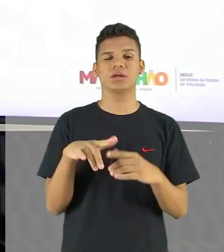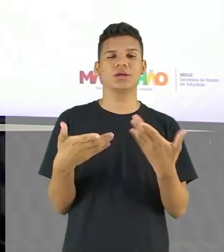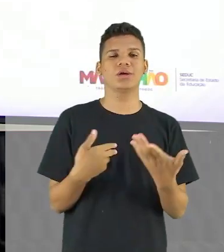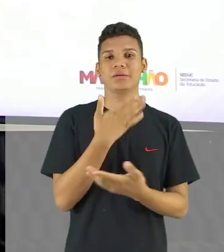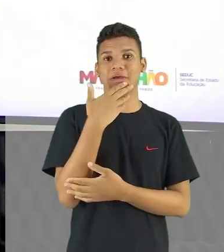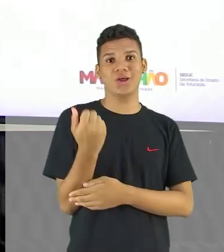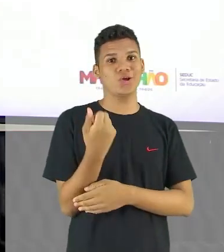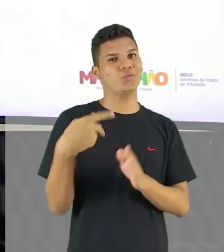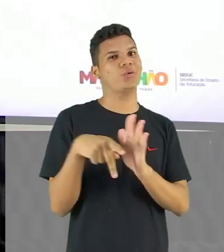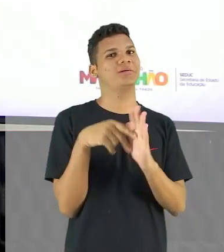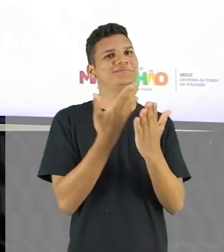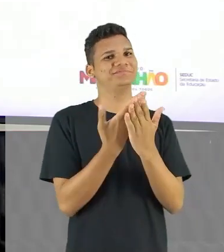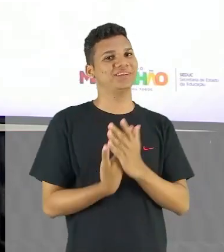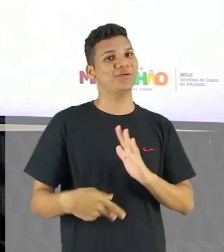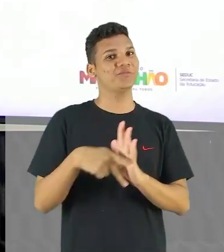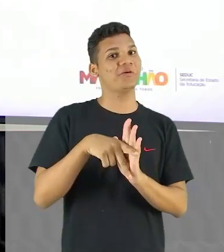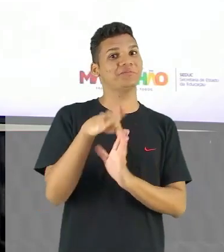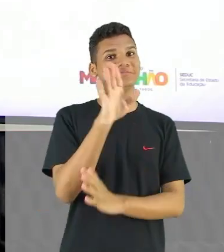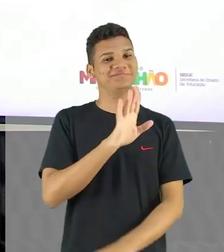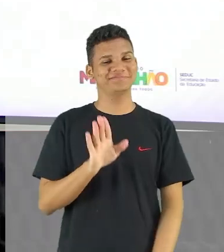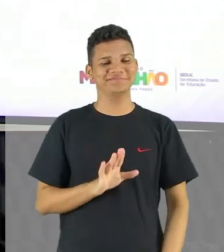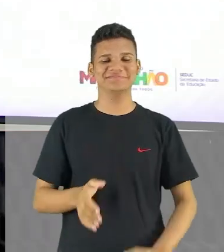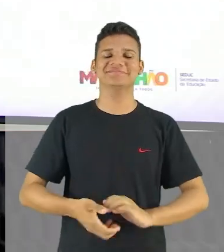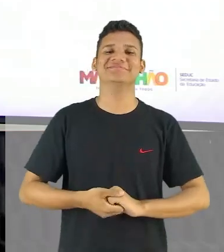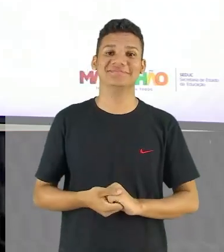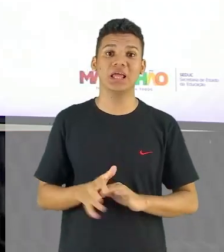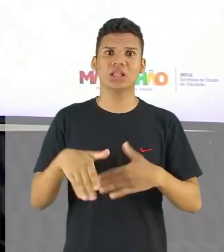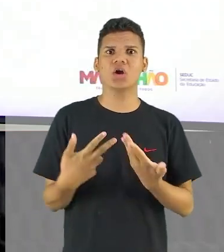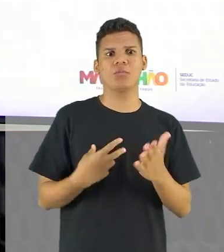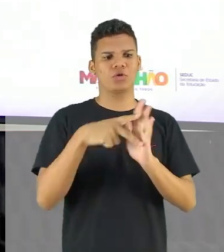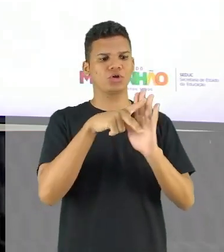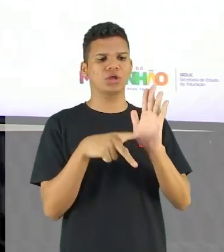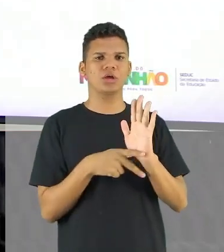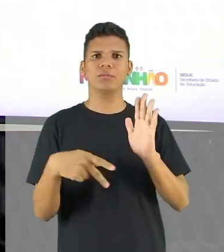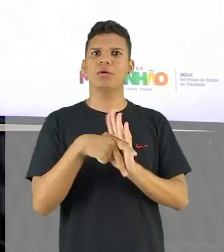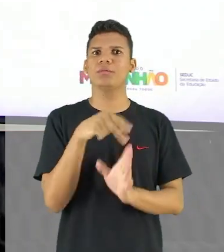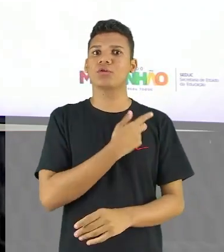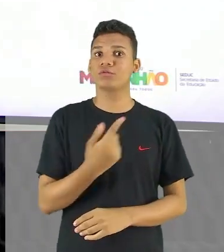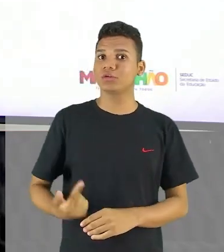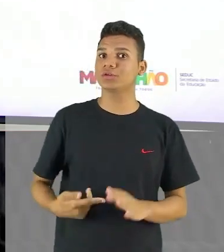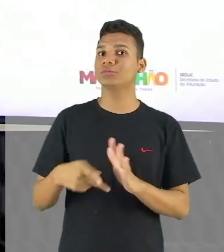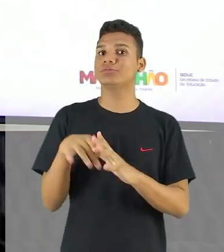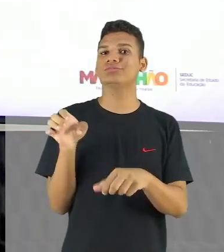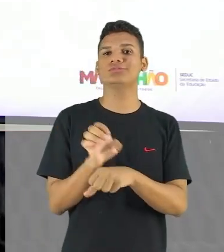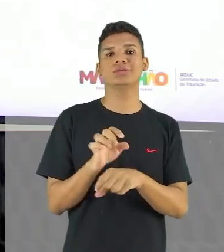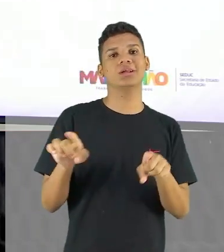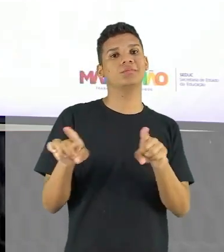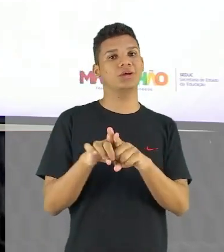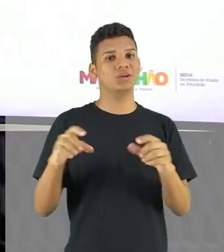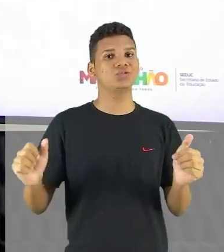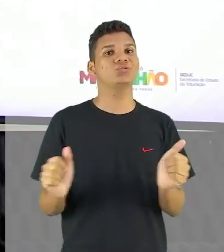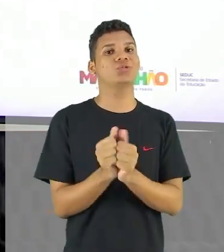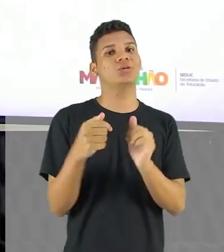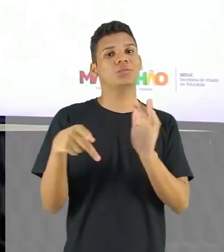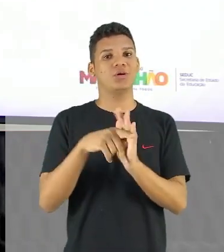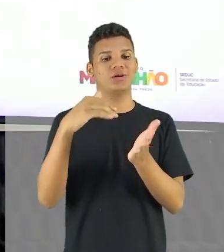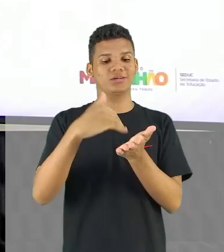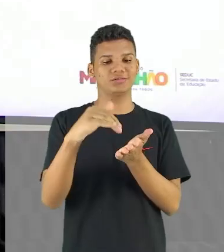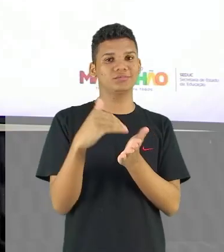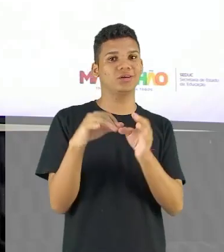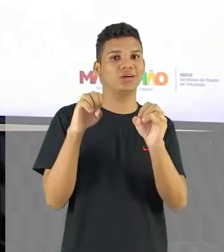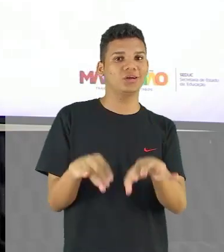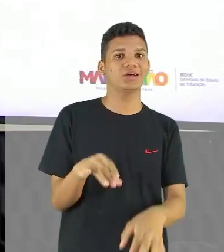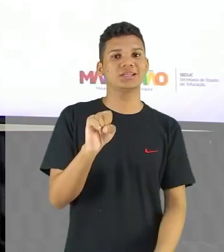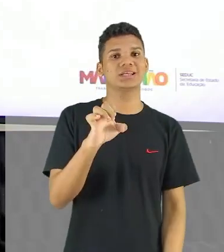melhor plataforma de educação do Brasil. Projeto do Governo do Estado do Maranhão através da Secretaria de